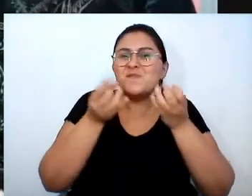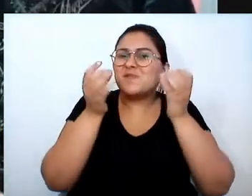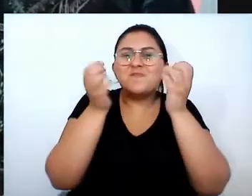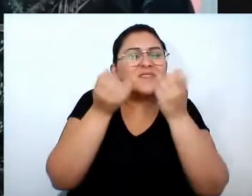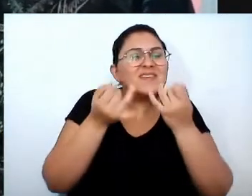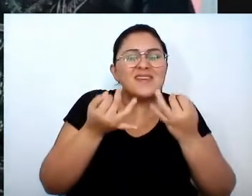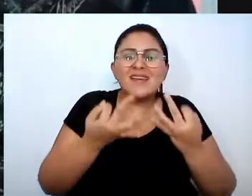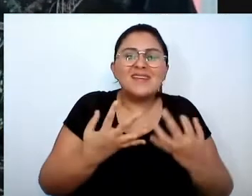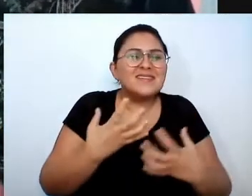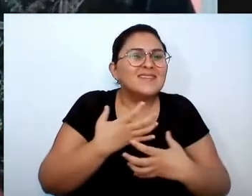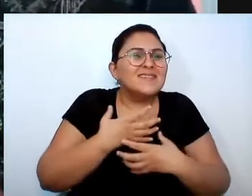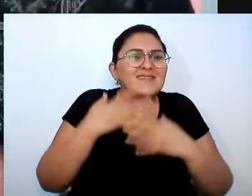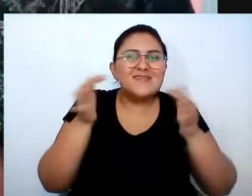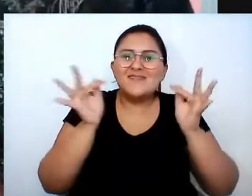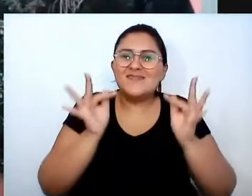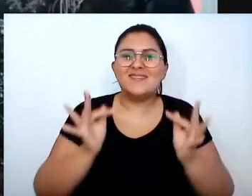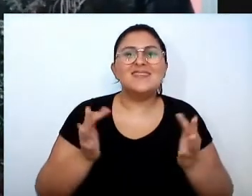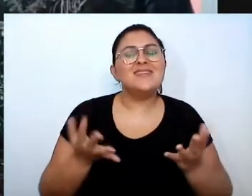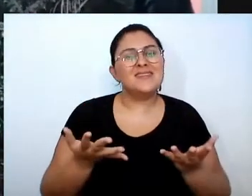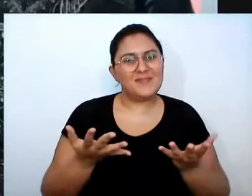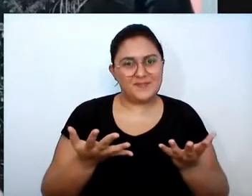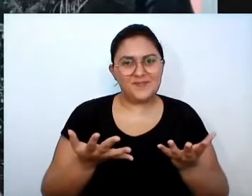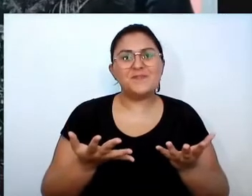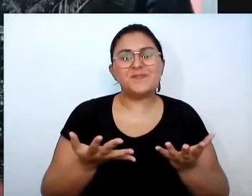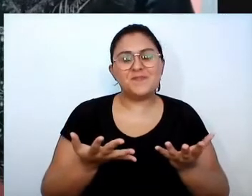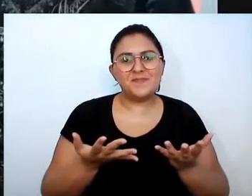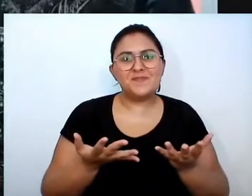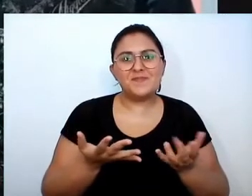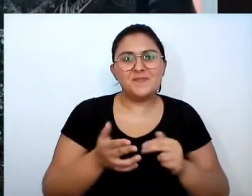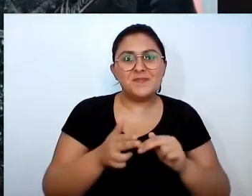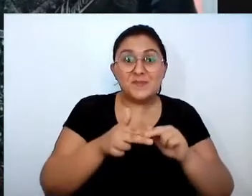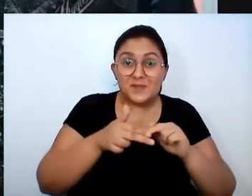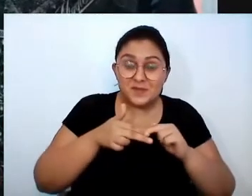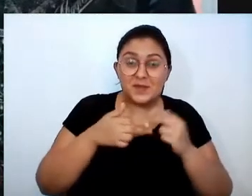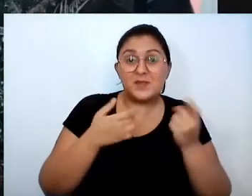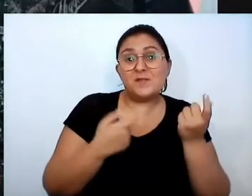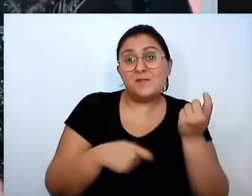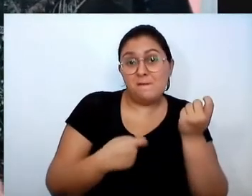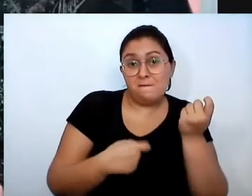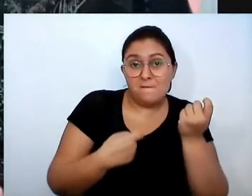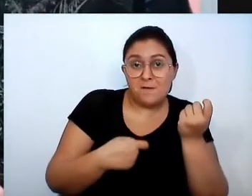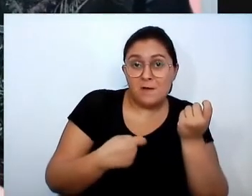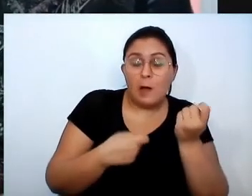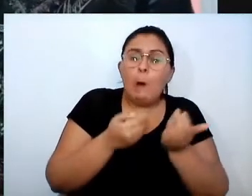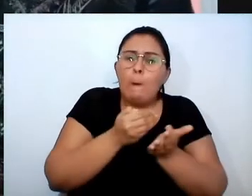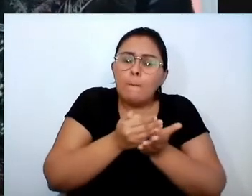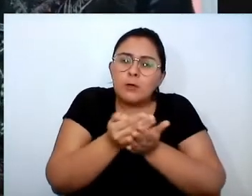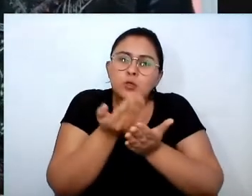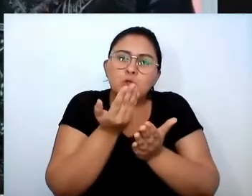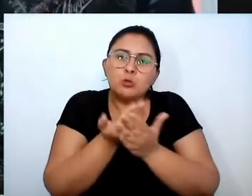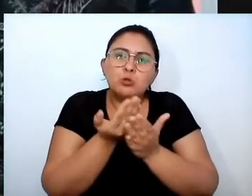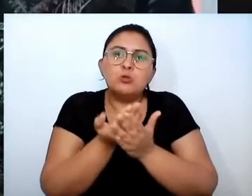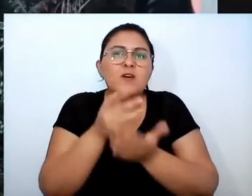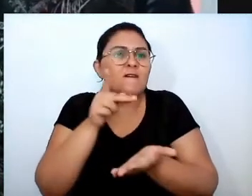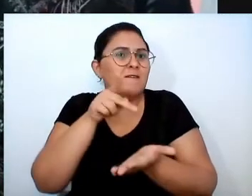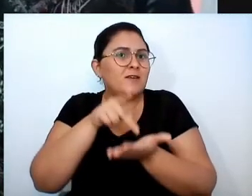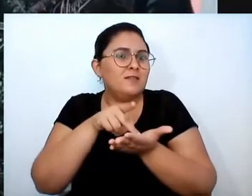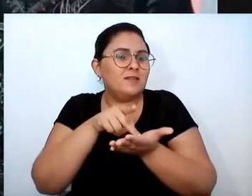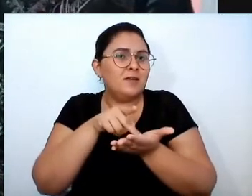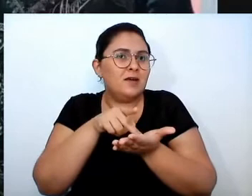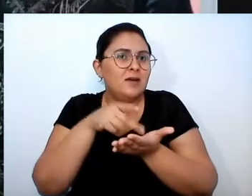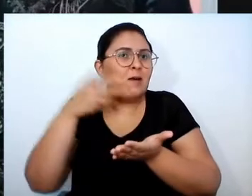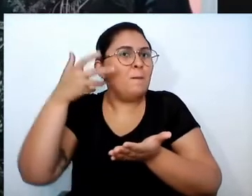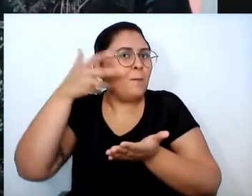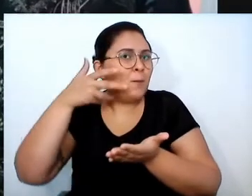nem o que fazer na hora. Legal. Enfim, a partir disso eu comecei a estudar música, né? Os